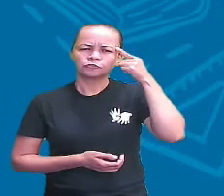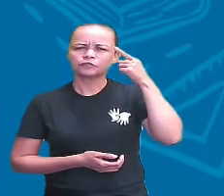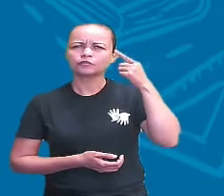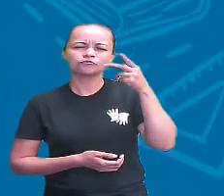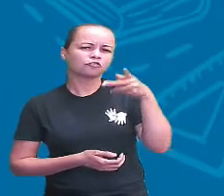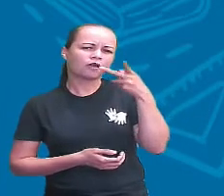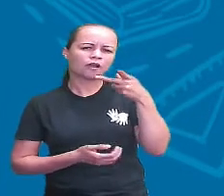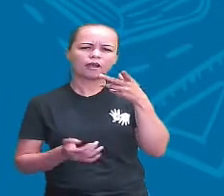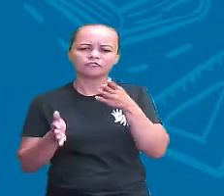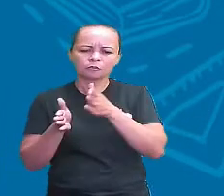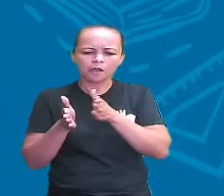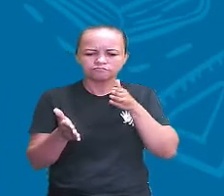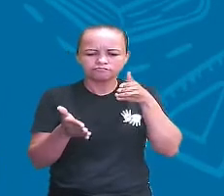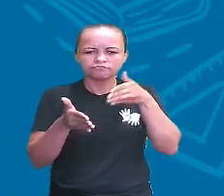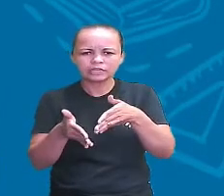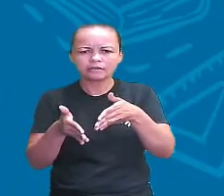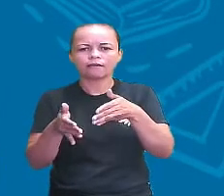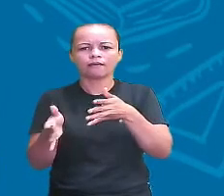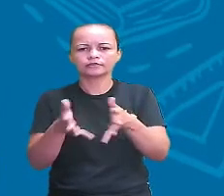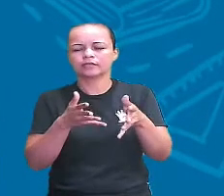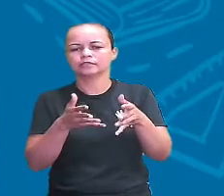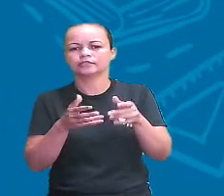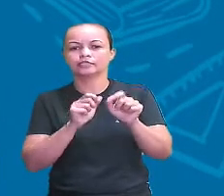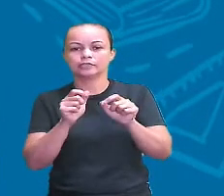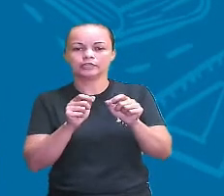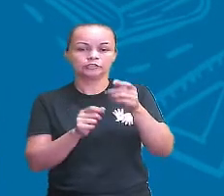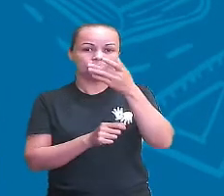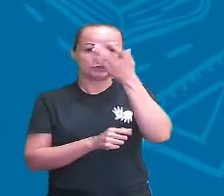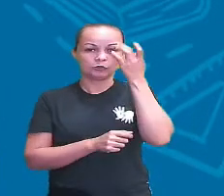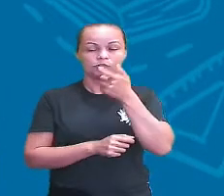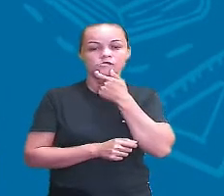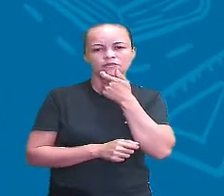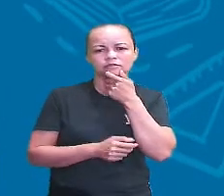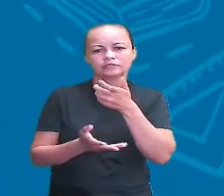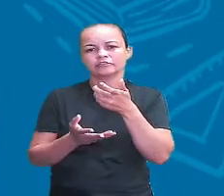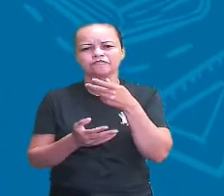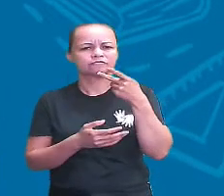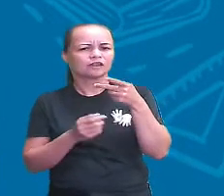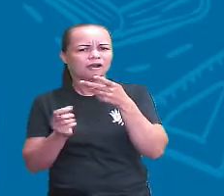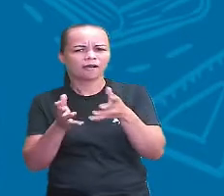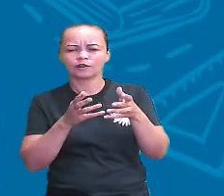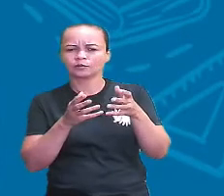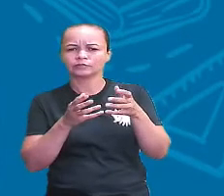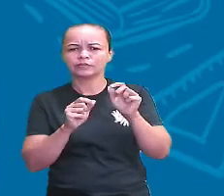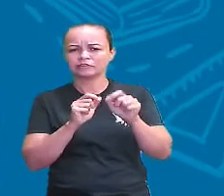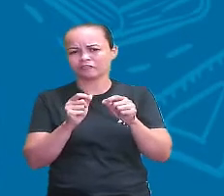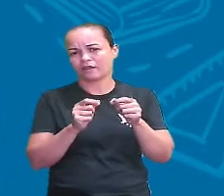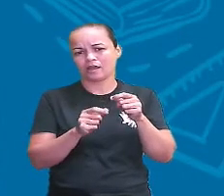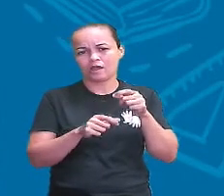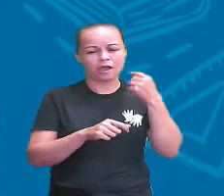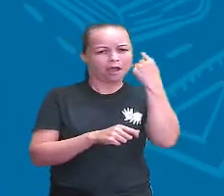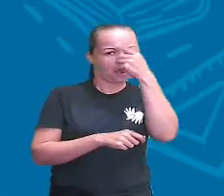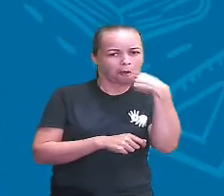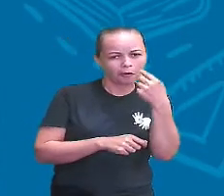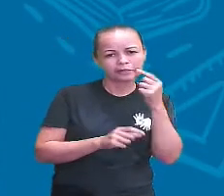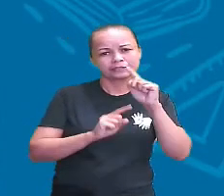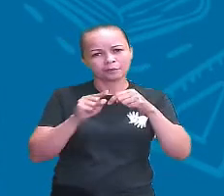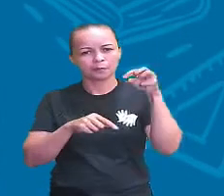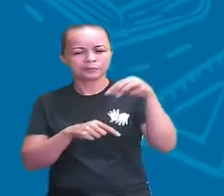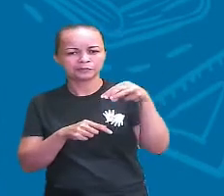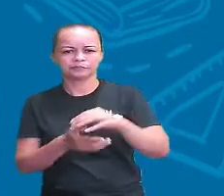da forma direta, que é a forma em que os americanos fazem, que é exatamente você falar a hora depois dos minutos.